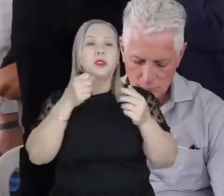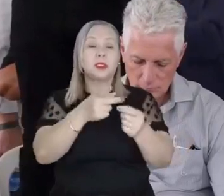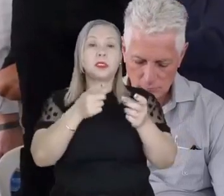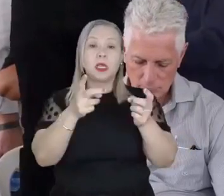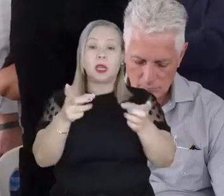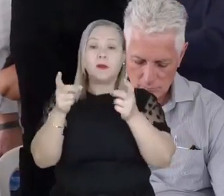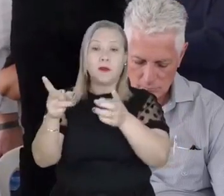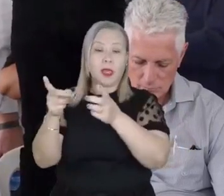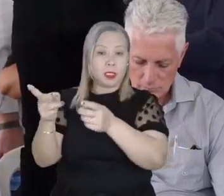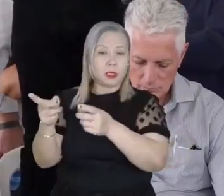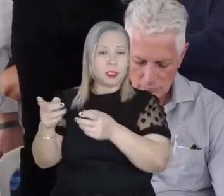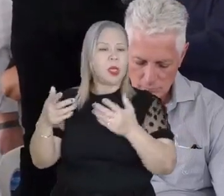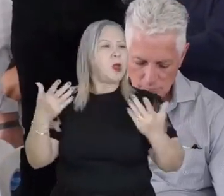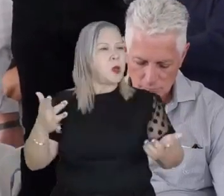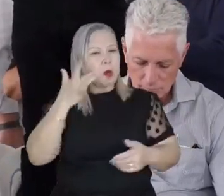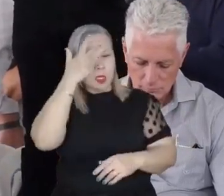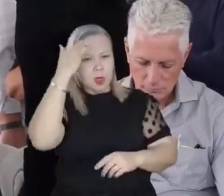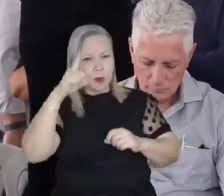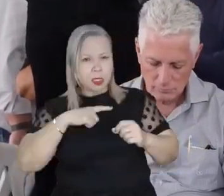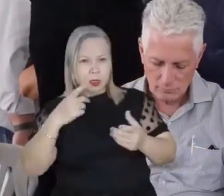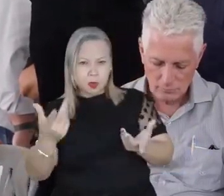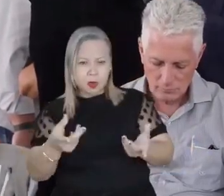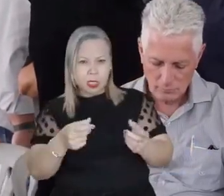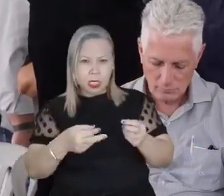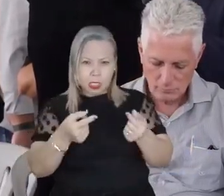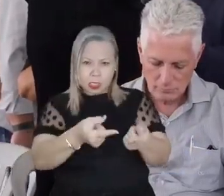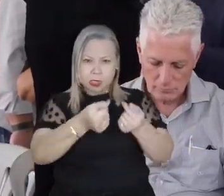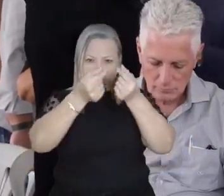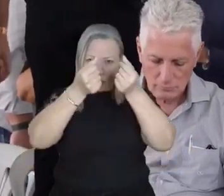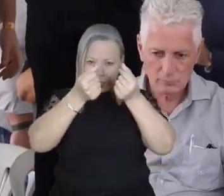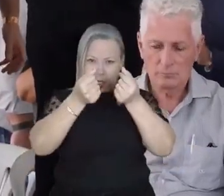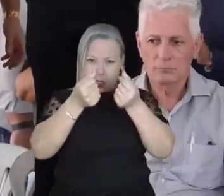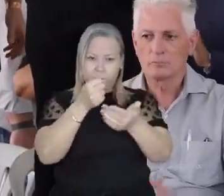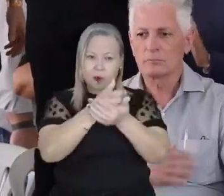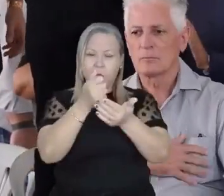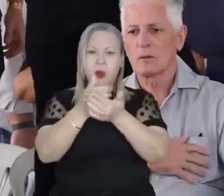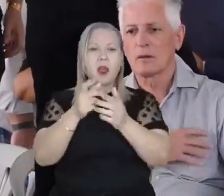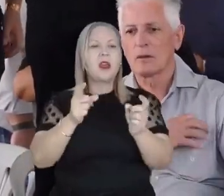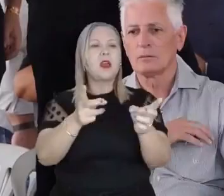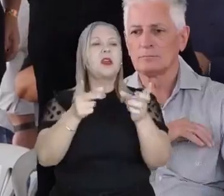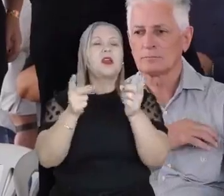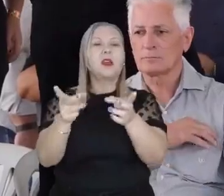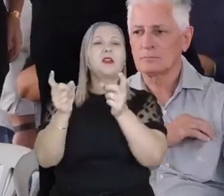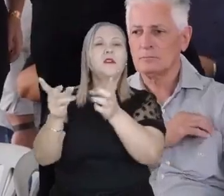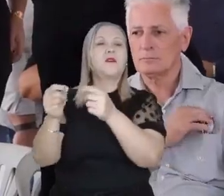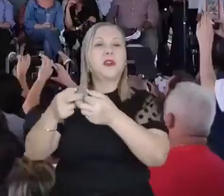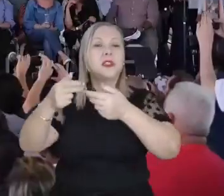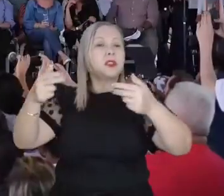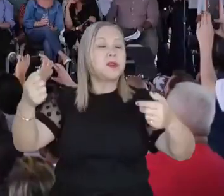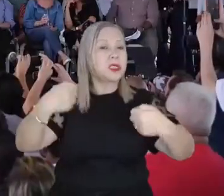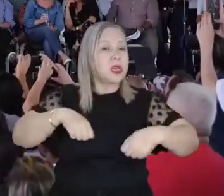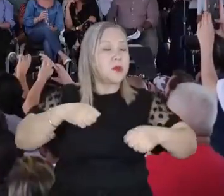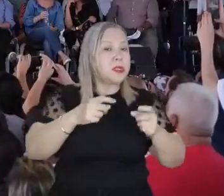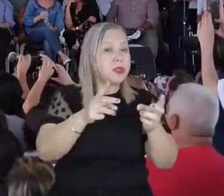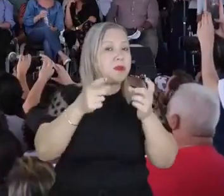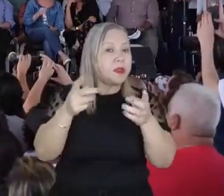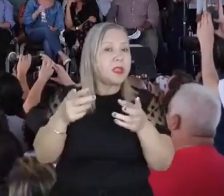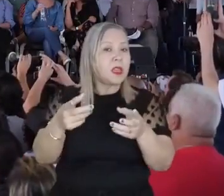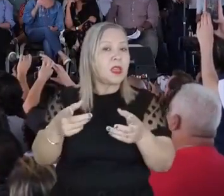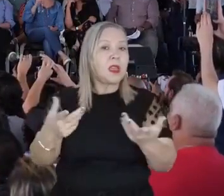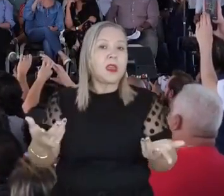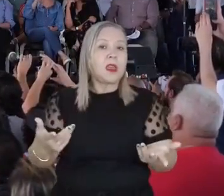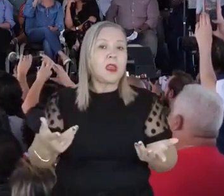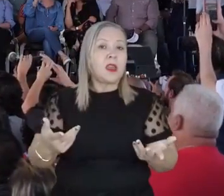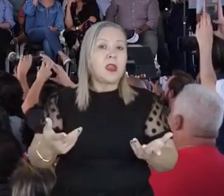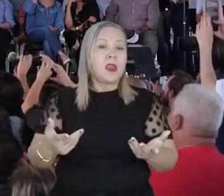recurso e vem aqui comprar, ele vende as coisas que ele tem que vender, ele vai ter que encomendar na fábrica mais